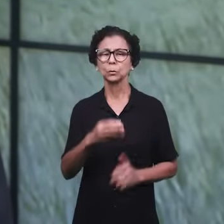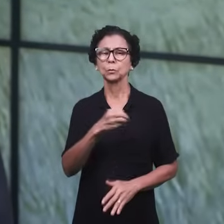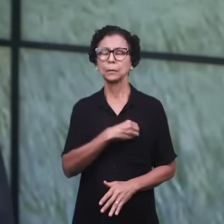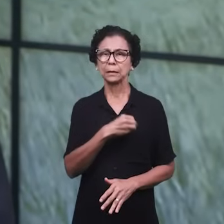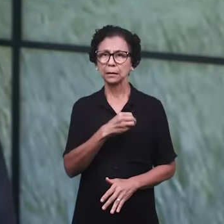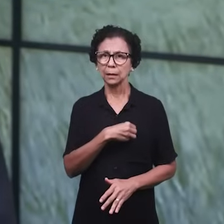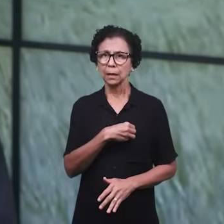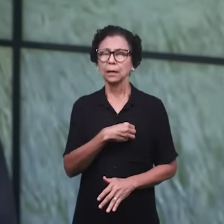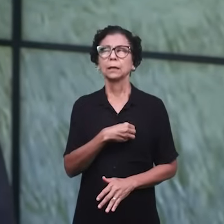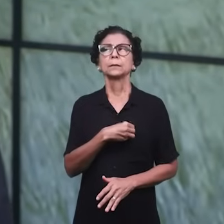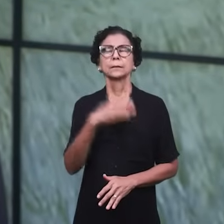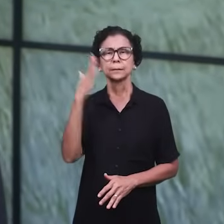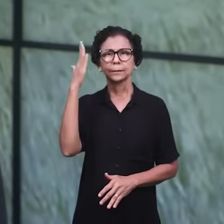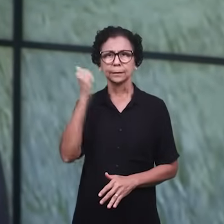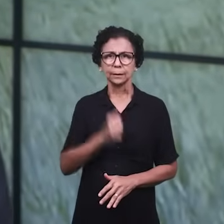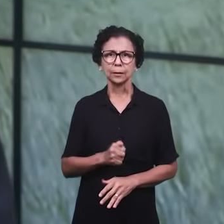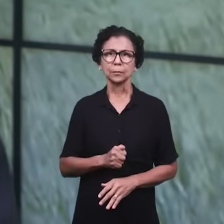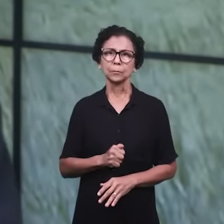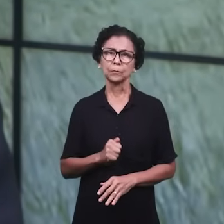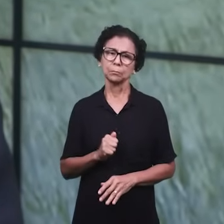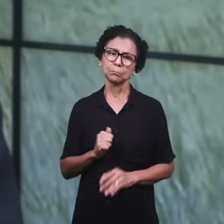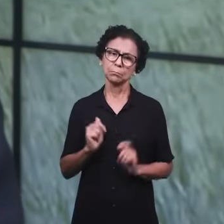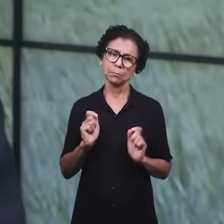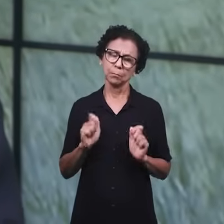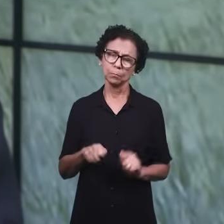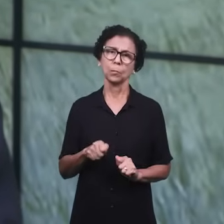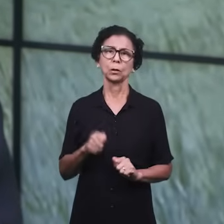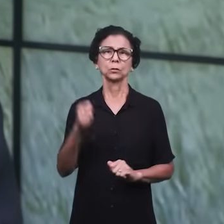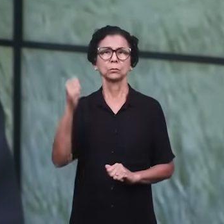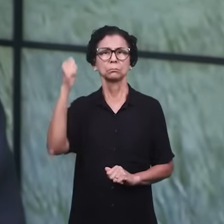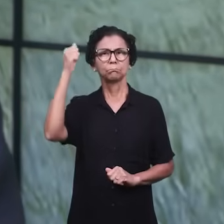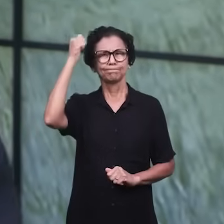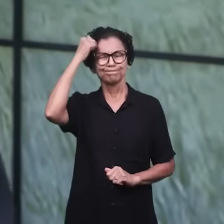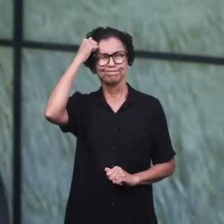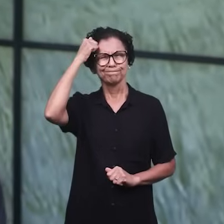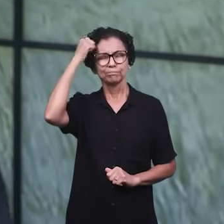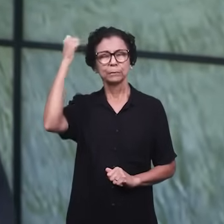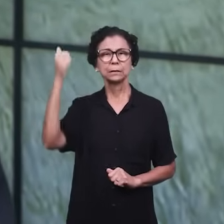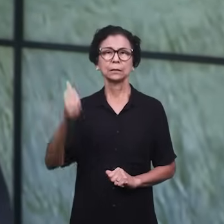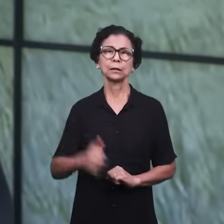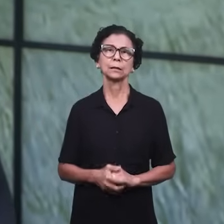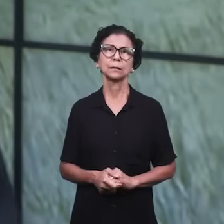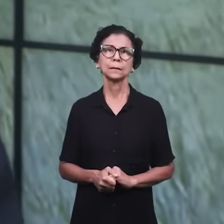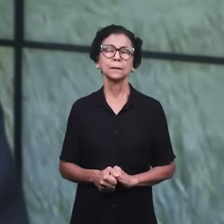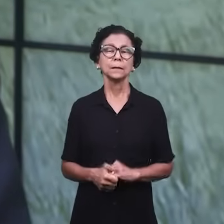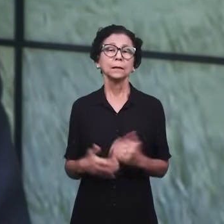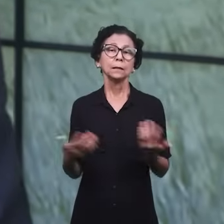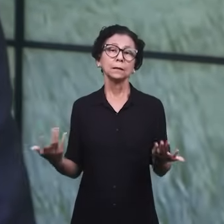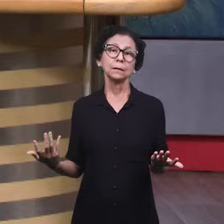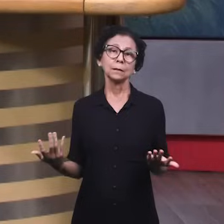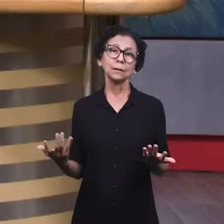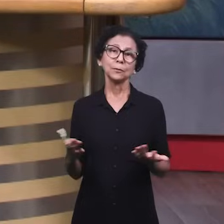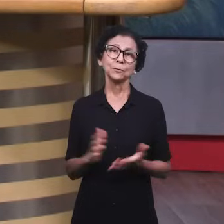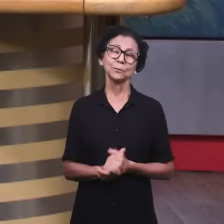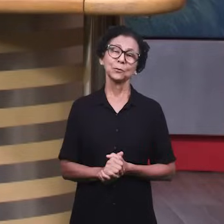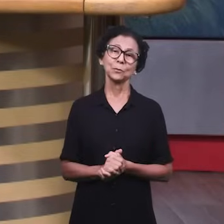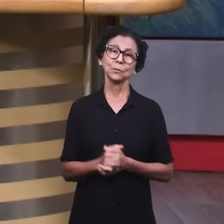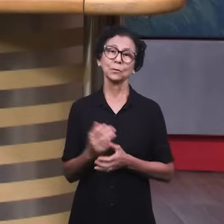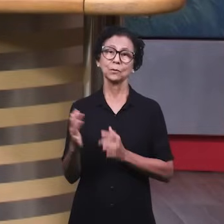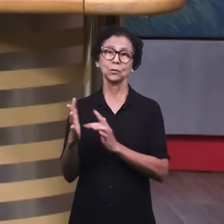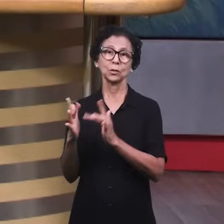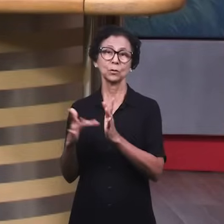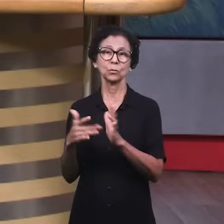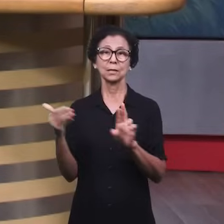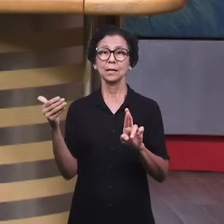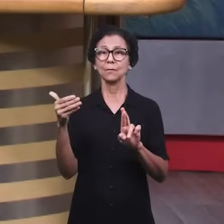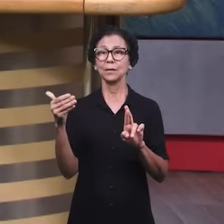arrepender aí o batismo faz sentido então se nós olharmos para Jesus que é o a grande de referência da igreja de todos nós não é ele ele